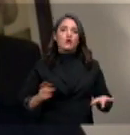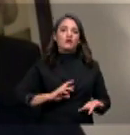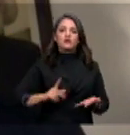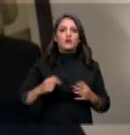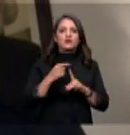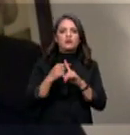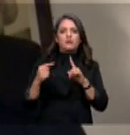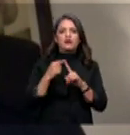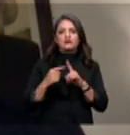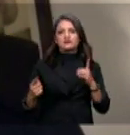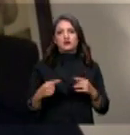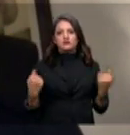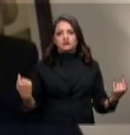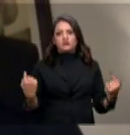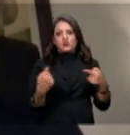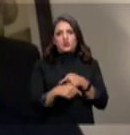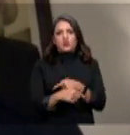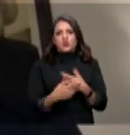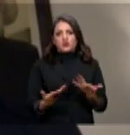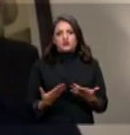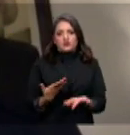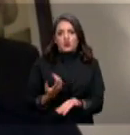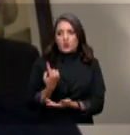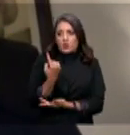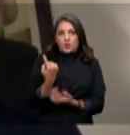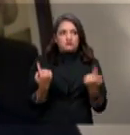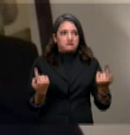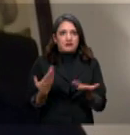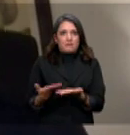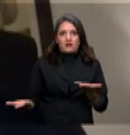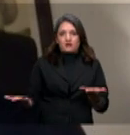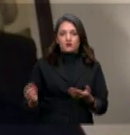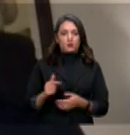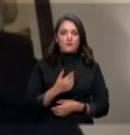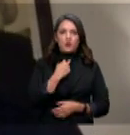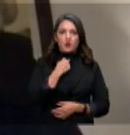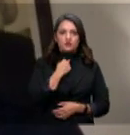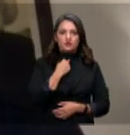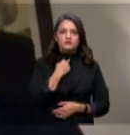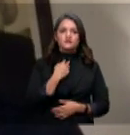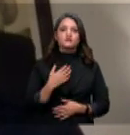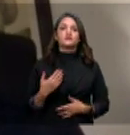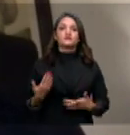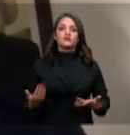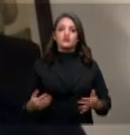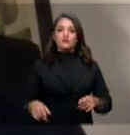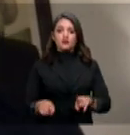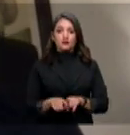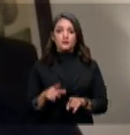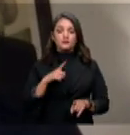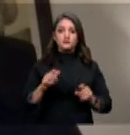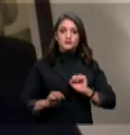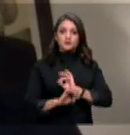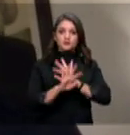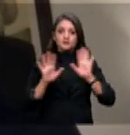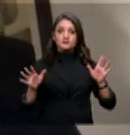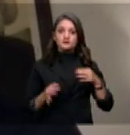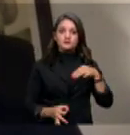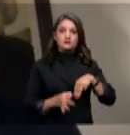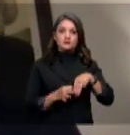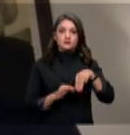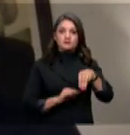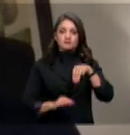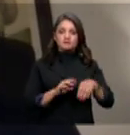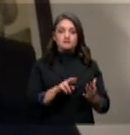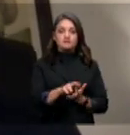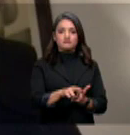em desfavor de apenas um dos acordantes. Tal ponto não passou desapercebido pelo eminente relator,